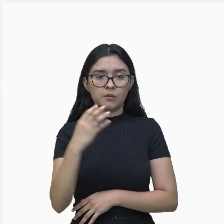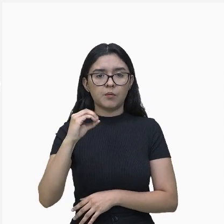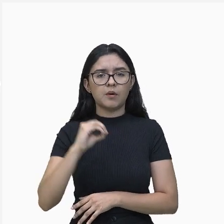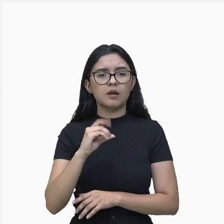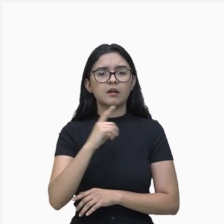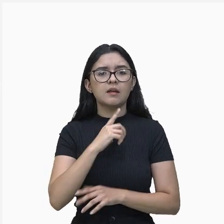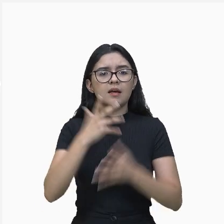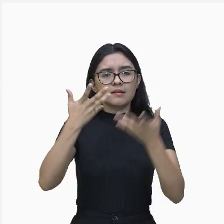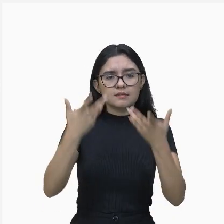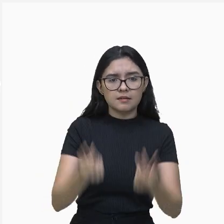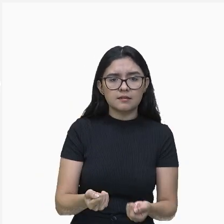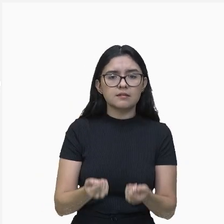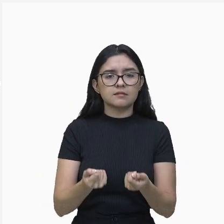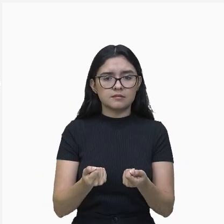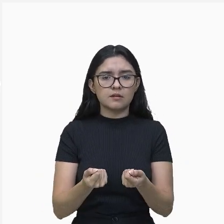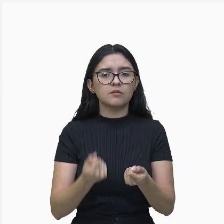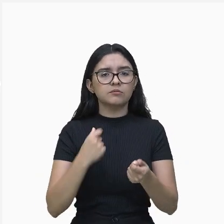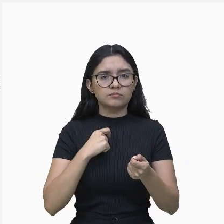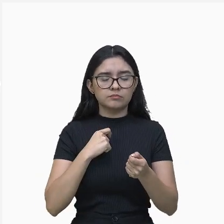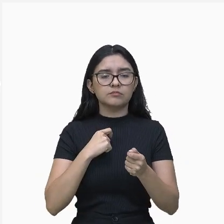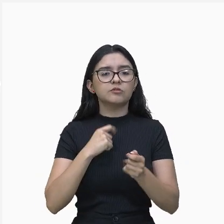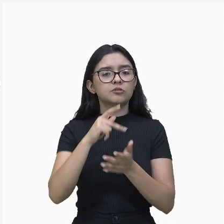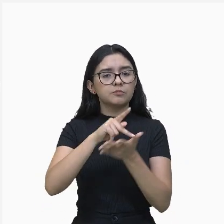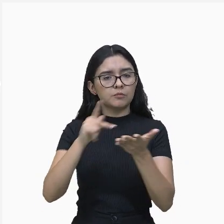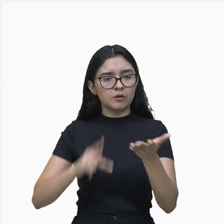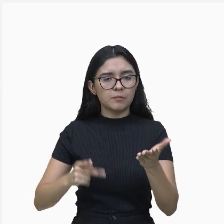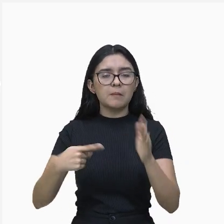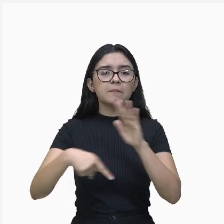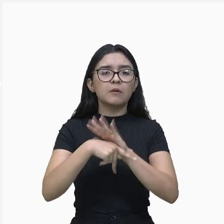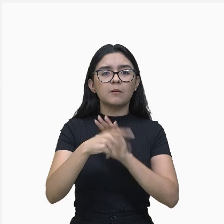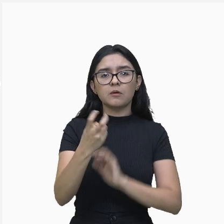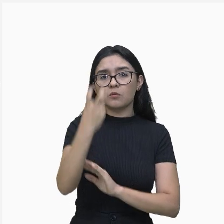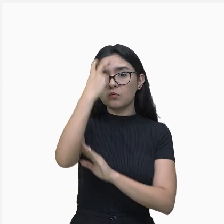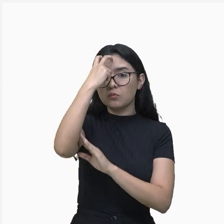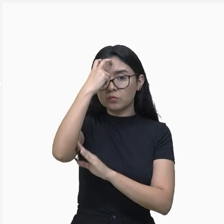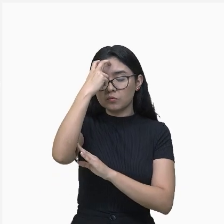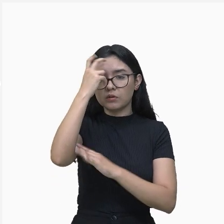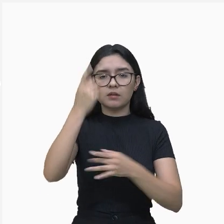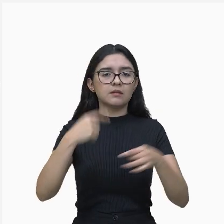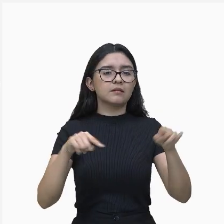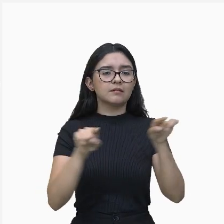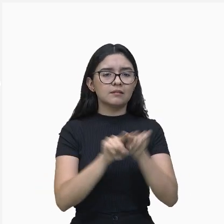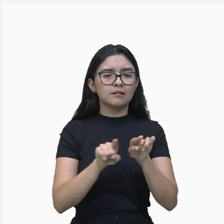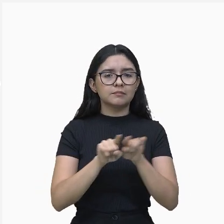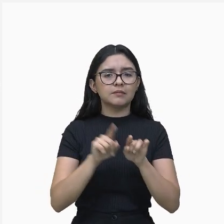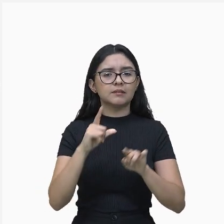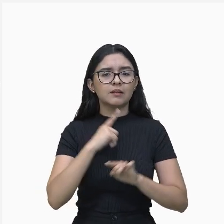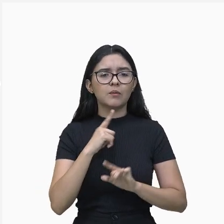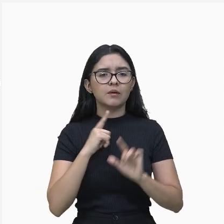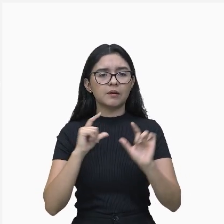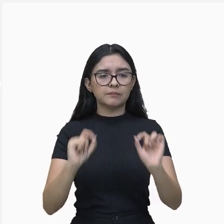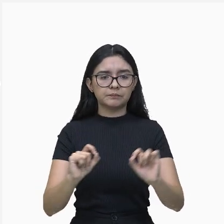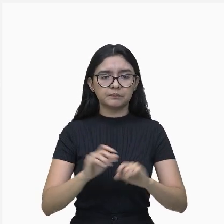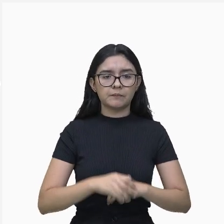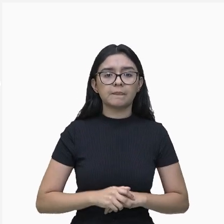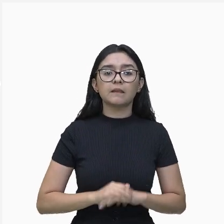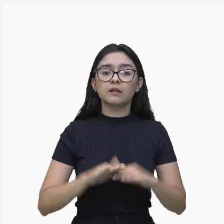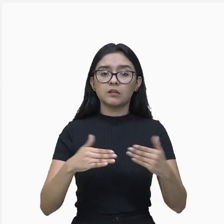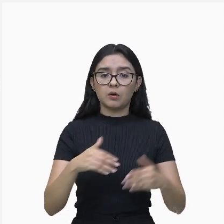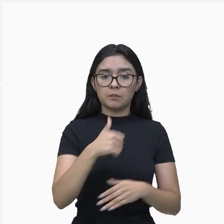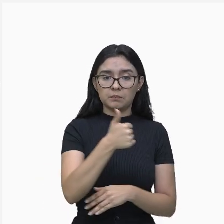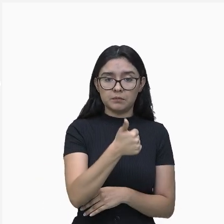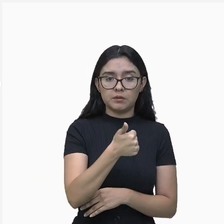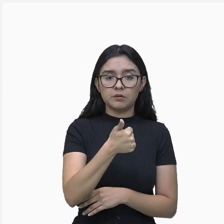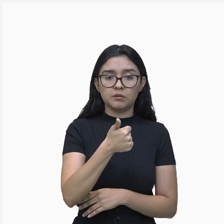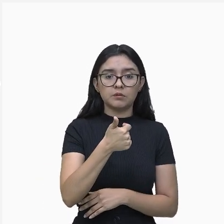do espírito modernista, que passam a fazer parte da cultura e a dar cada vez mais o tom. Se os anos de 1920 foram